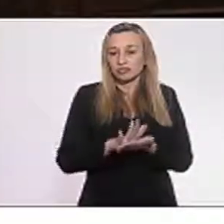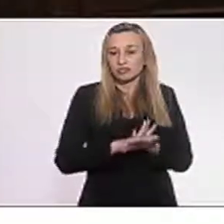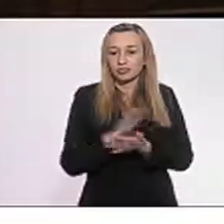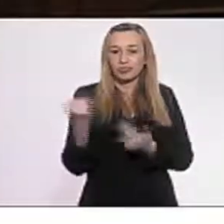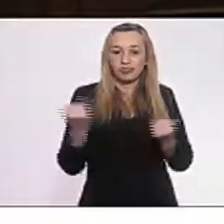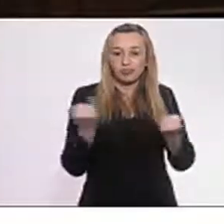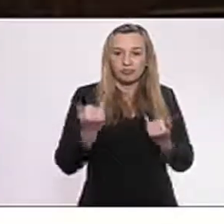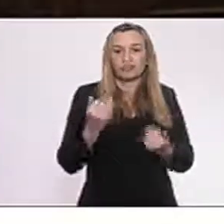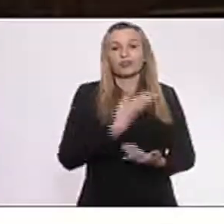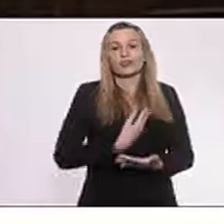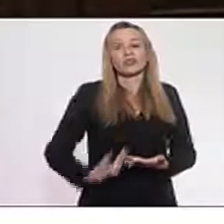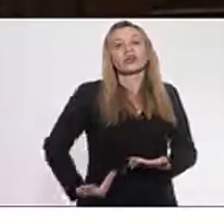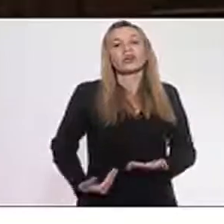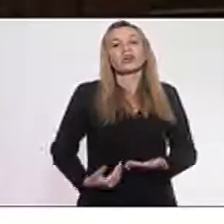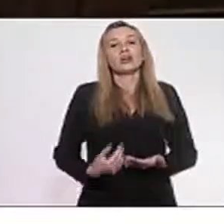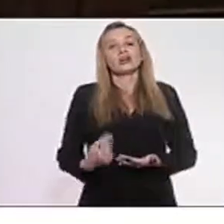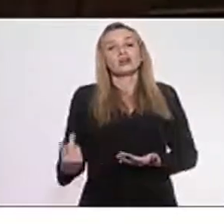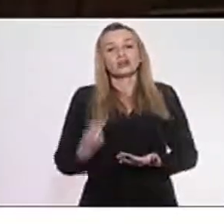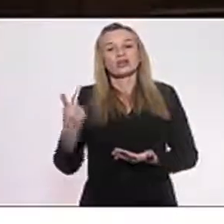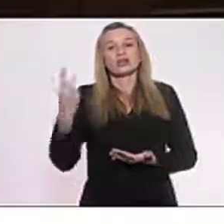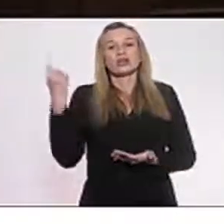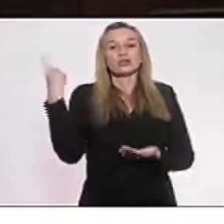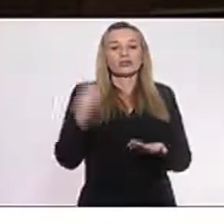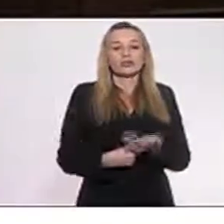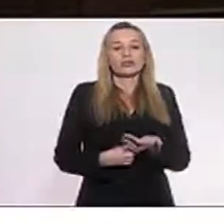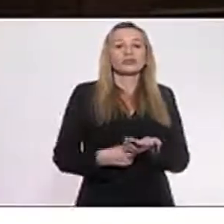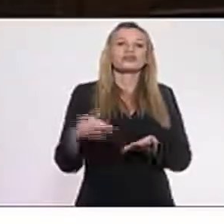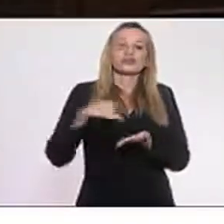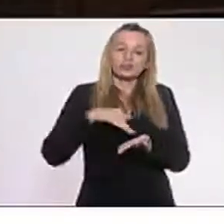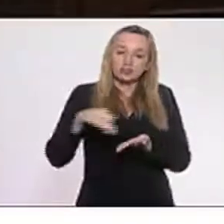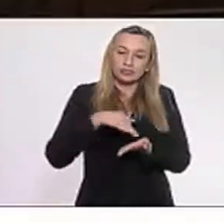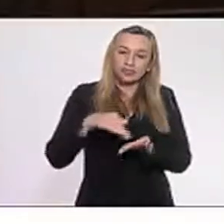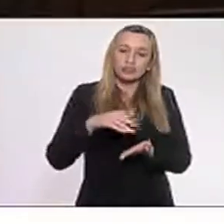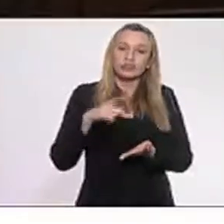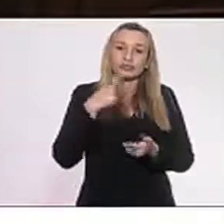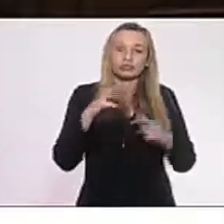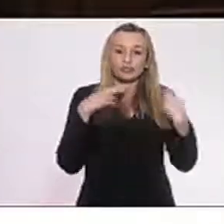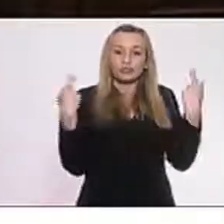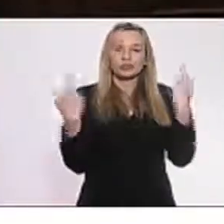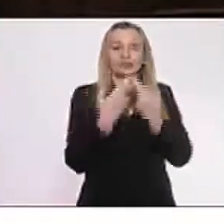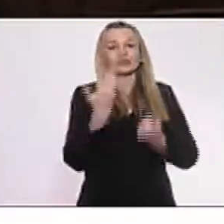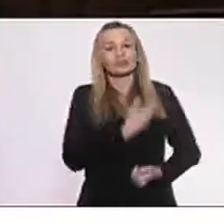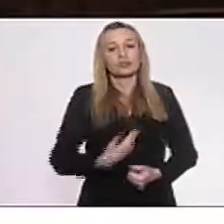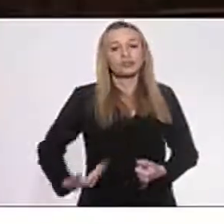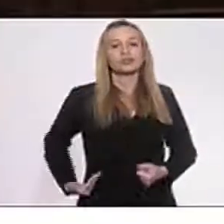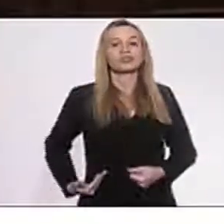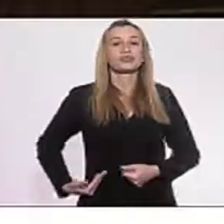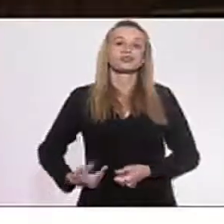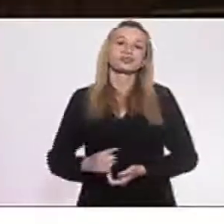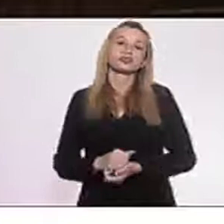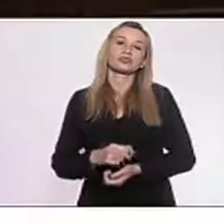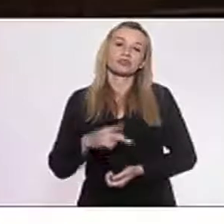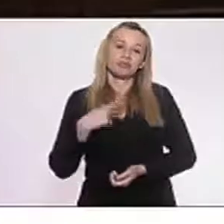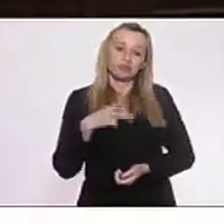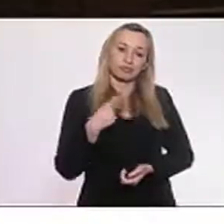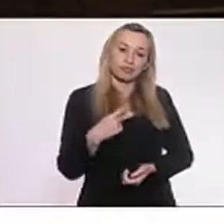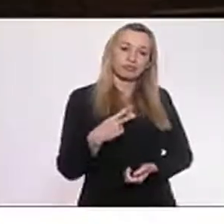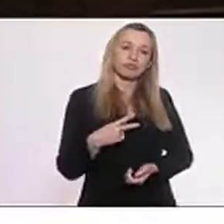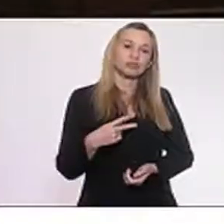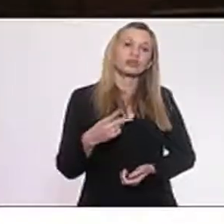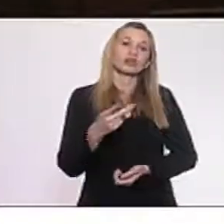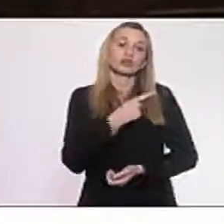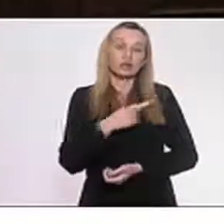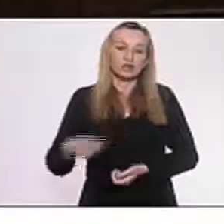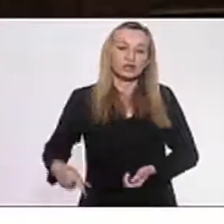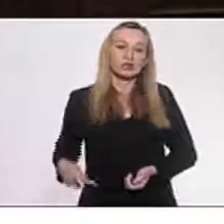do governo para honrar o compromisso que o secretário anunciou em audiência pública aqui na casa e que foi endossado pelo próprio presidente da